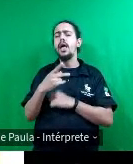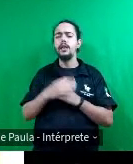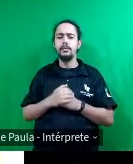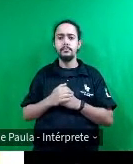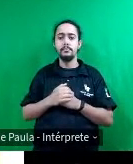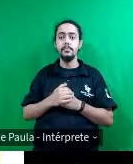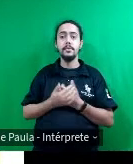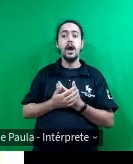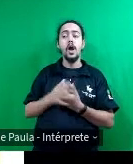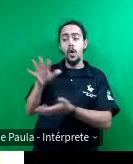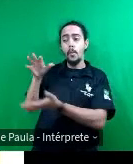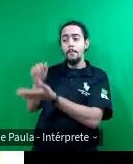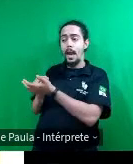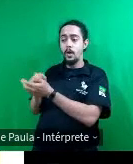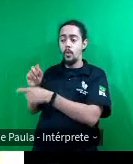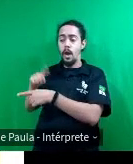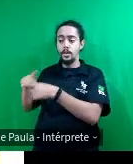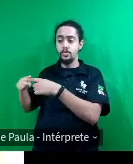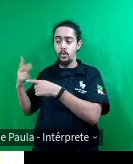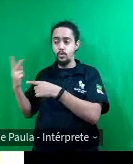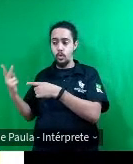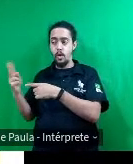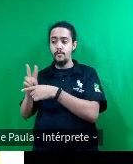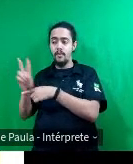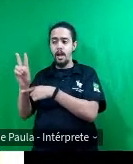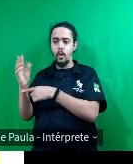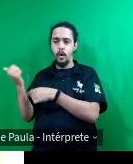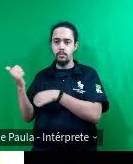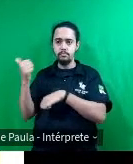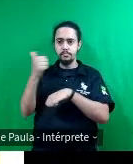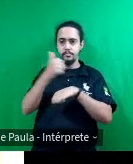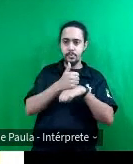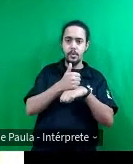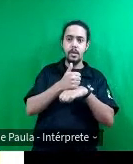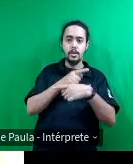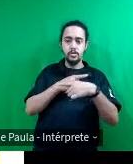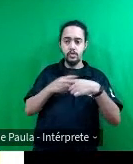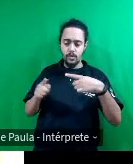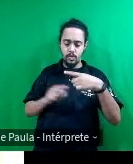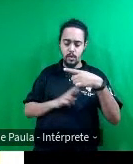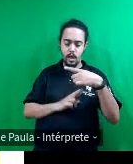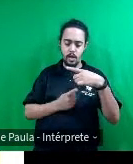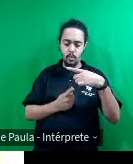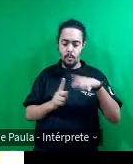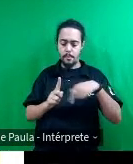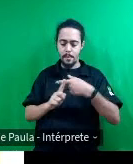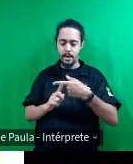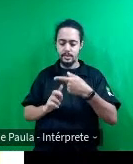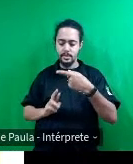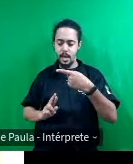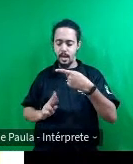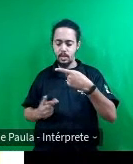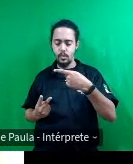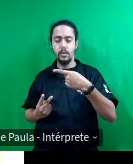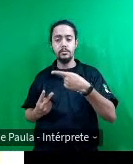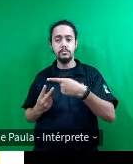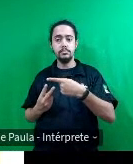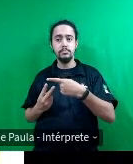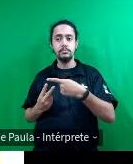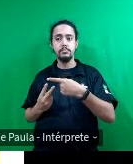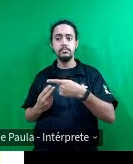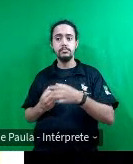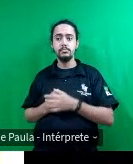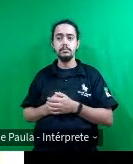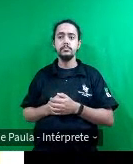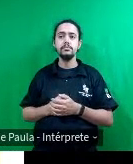dividido pela soma dos dois. Ora, de forma análoga, a corrente que desce pelo R2, a